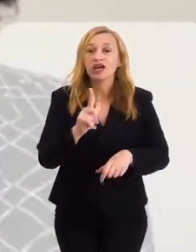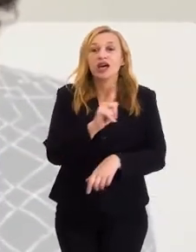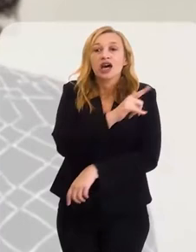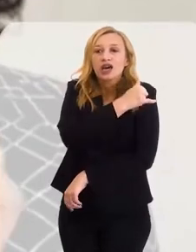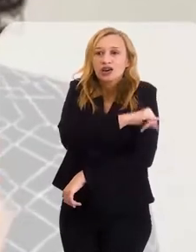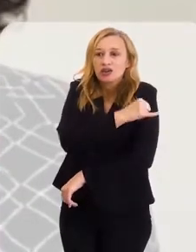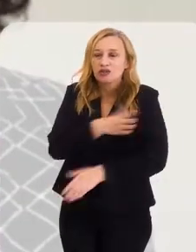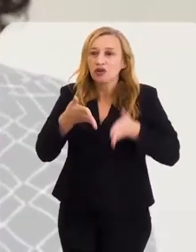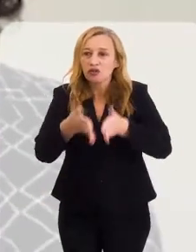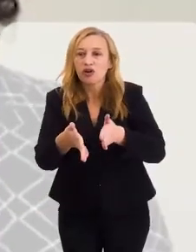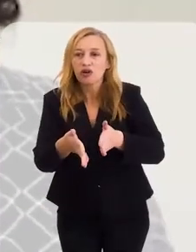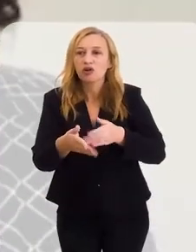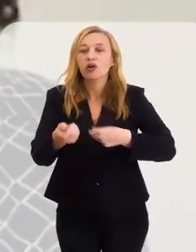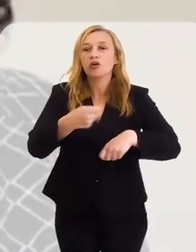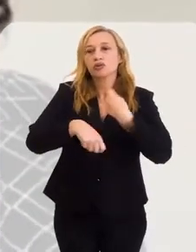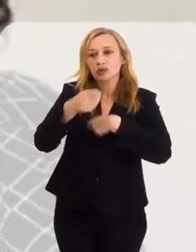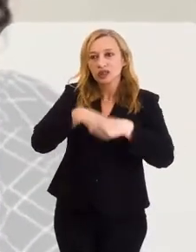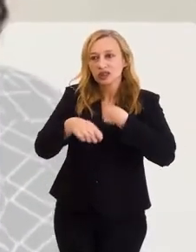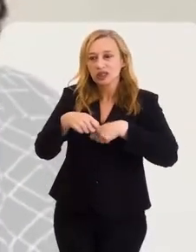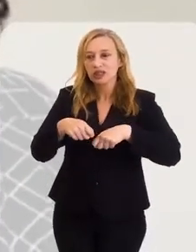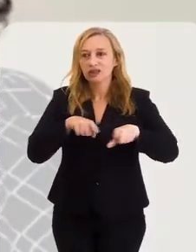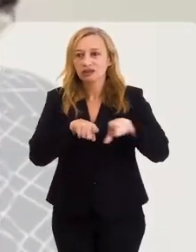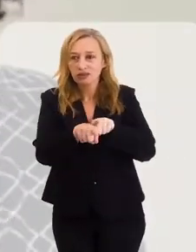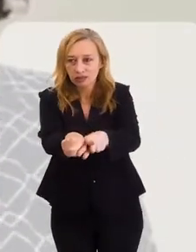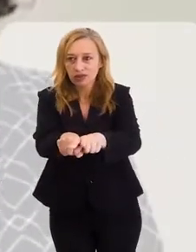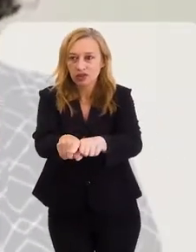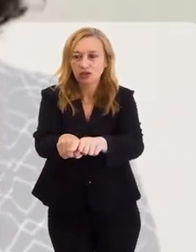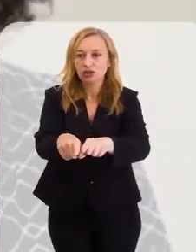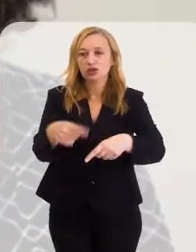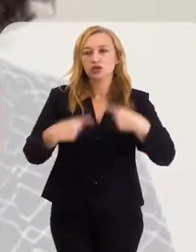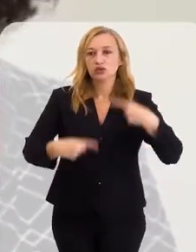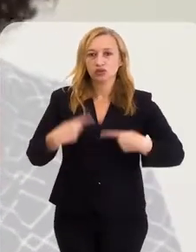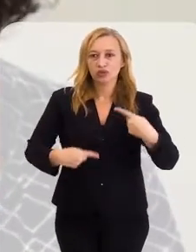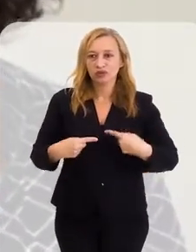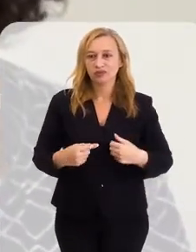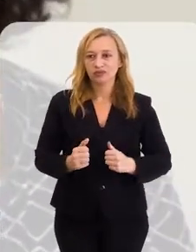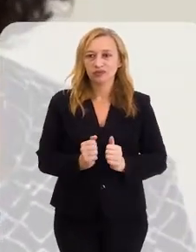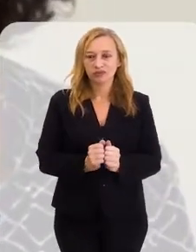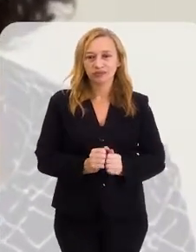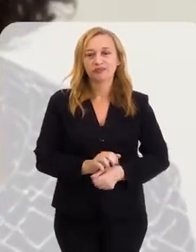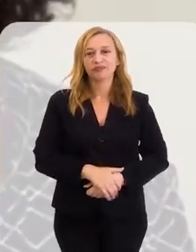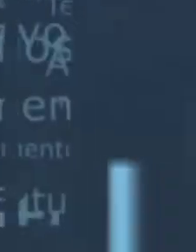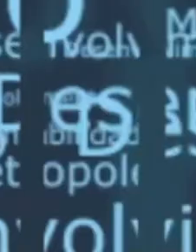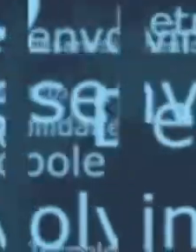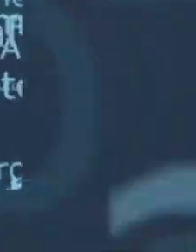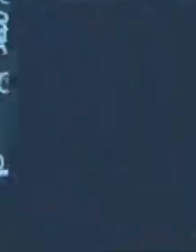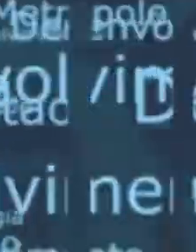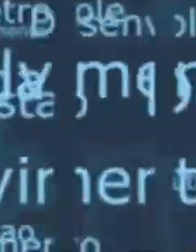próximo bloco, então não saiam daí. Rio em Foco aqui, política e economia caminham juntas.